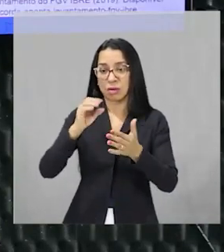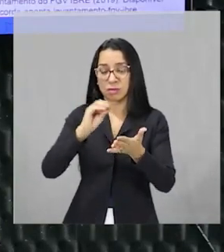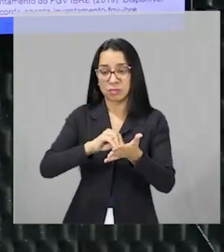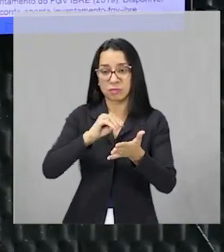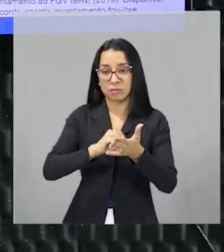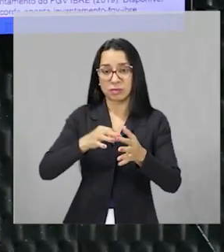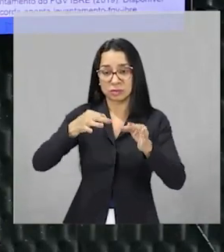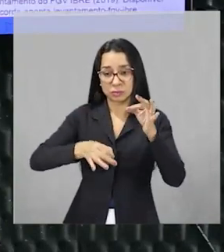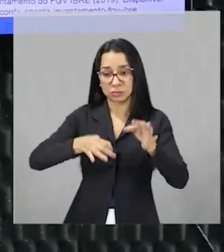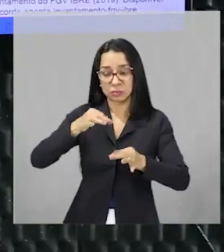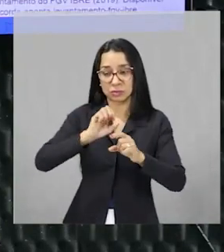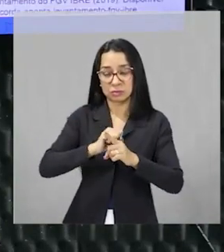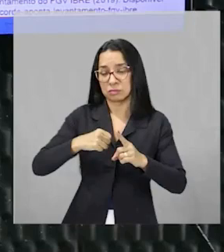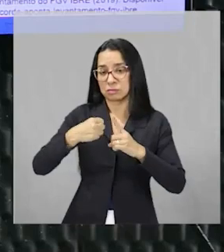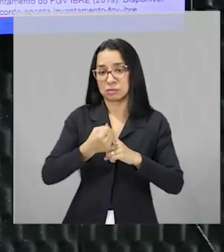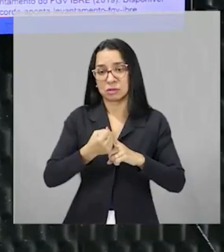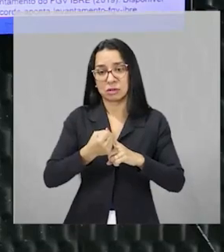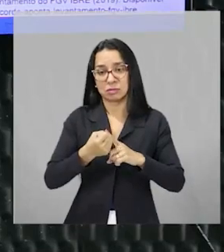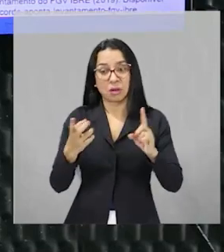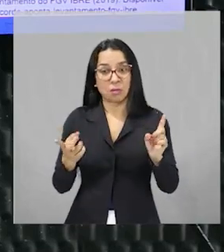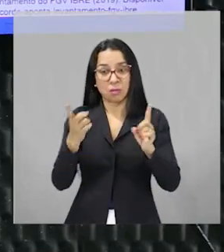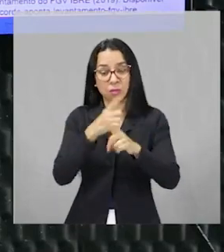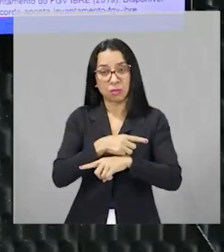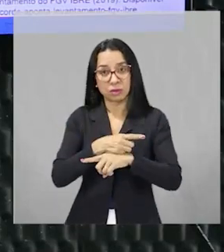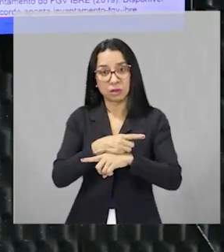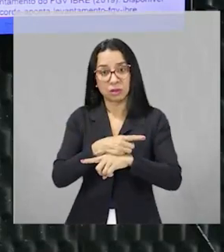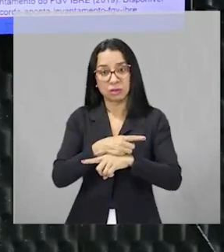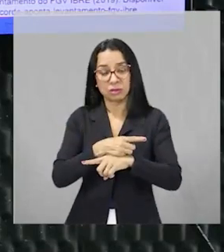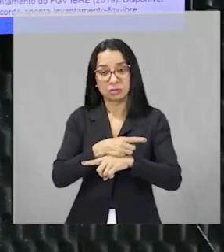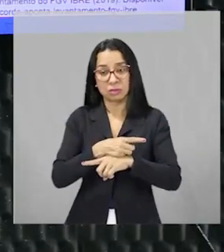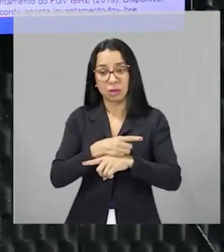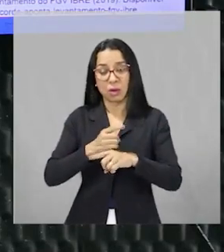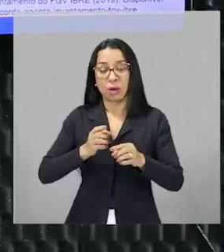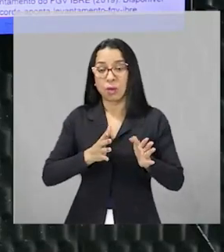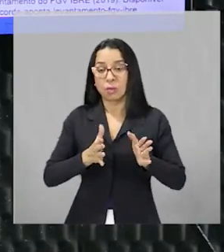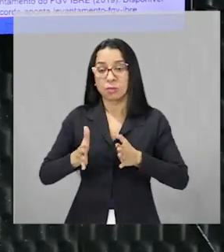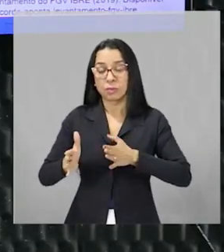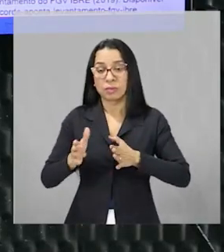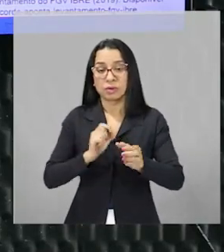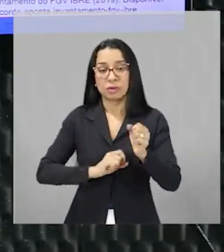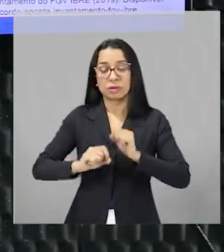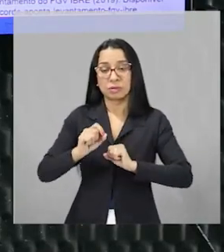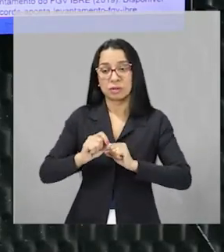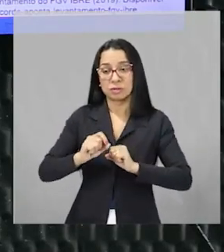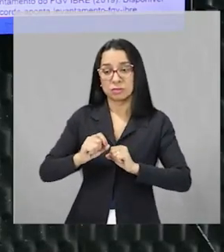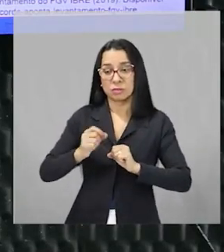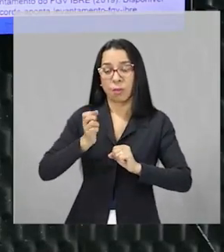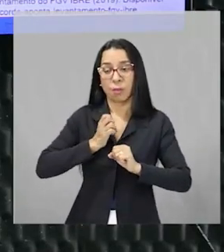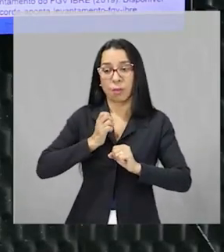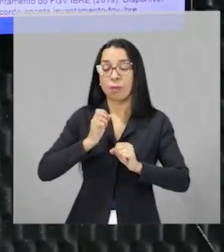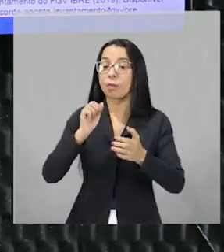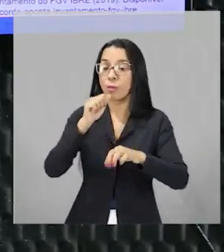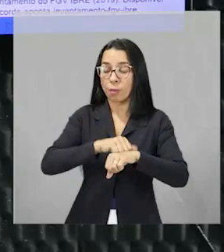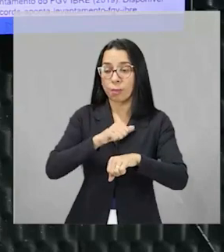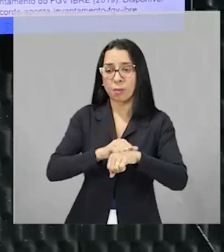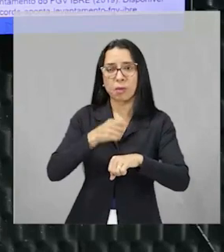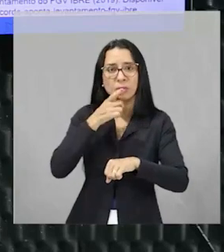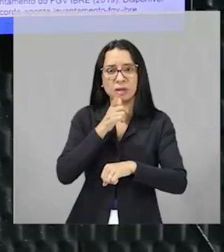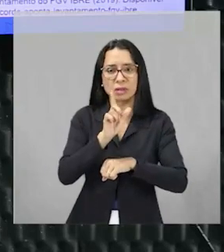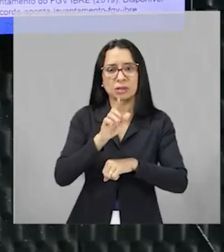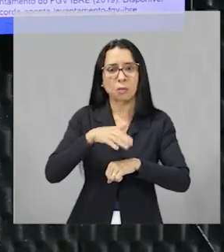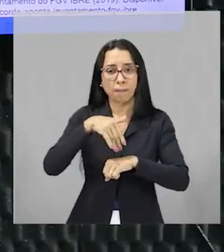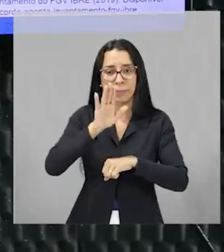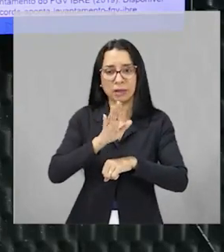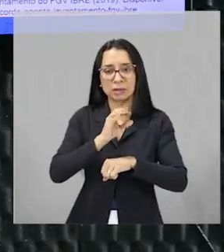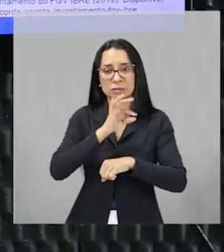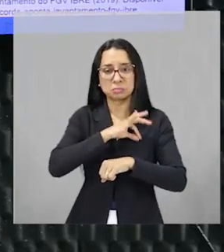Galera, é o contrário, no período pré-crise, a camada mais pobre estava ganhando mais, estava aumentando a sua renda. E isso não